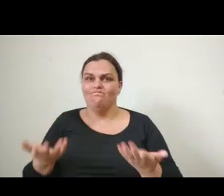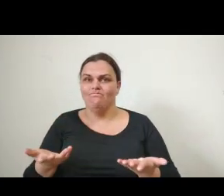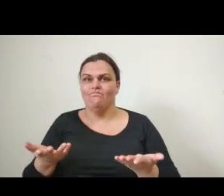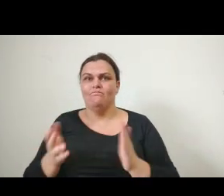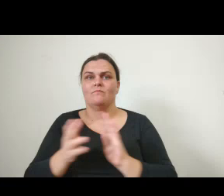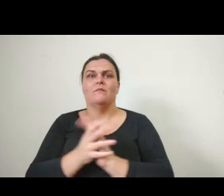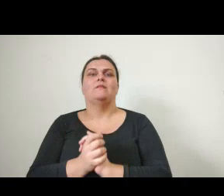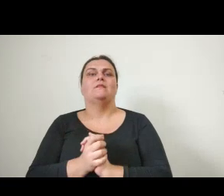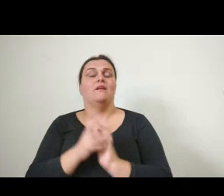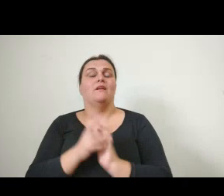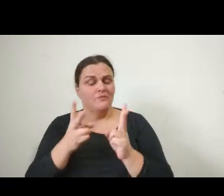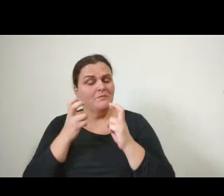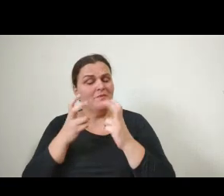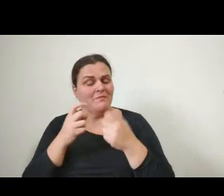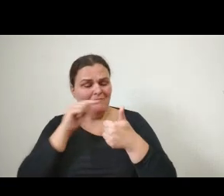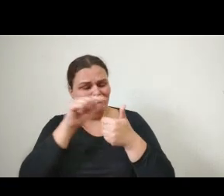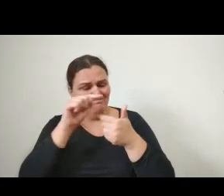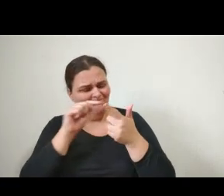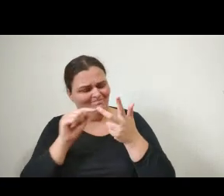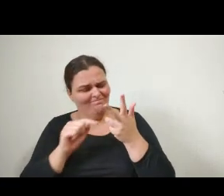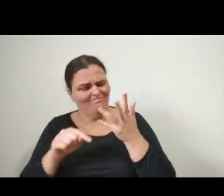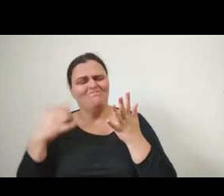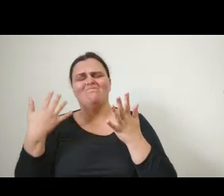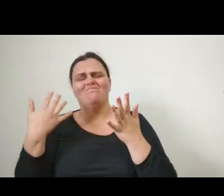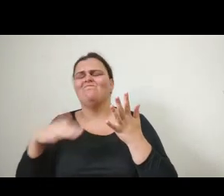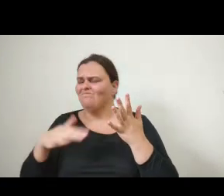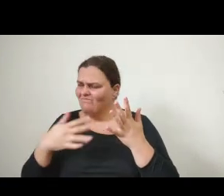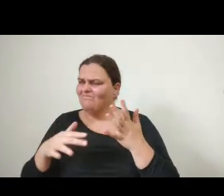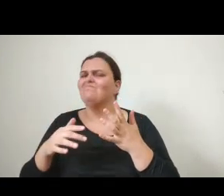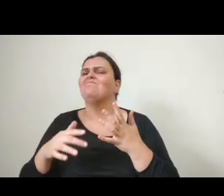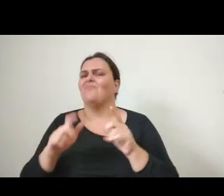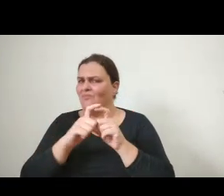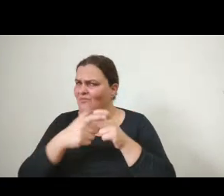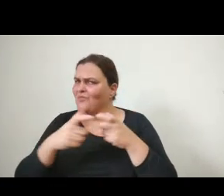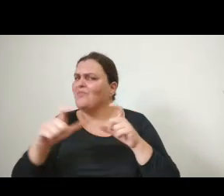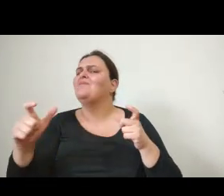de grande magnitude e bastante diversificados.